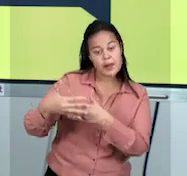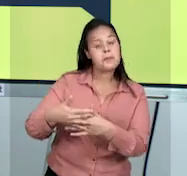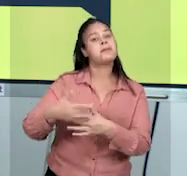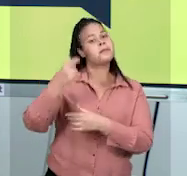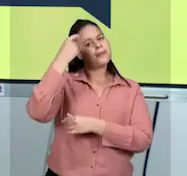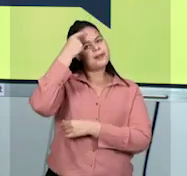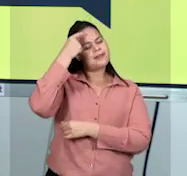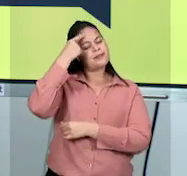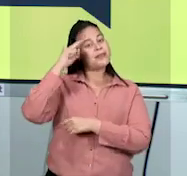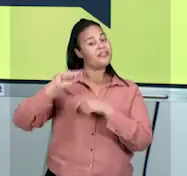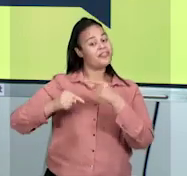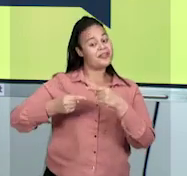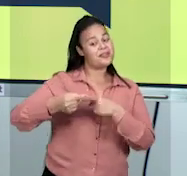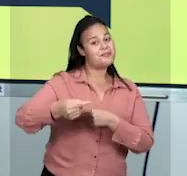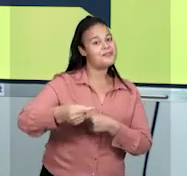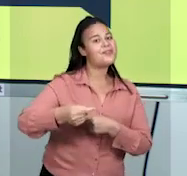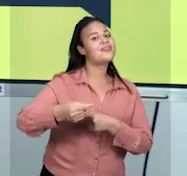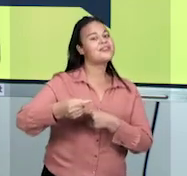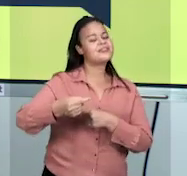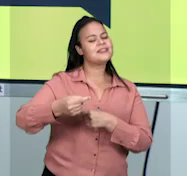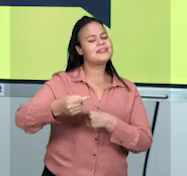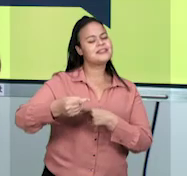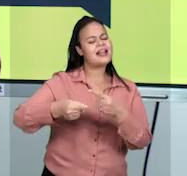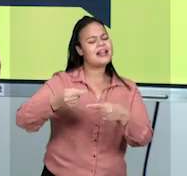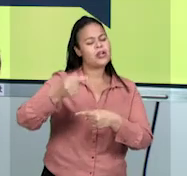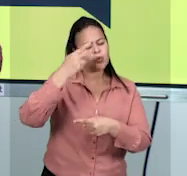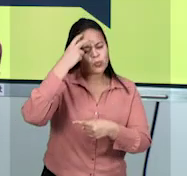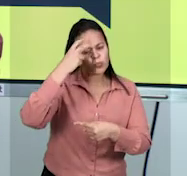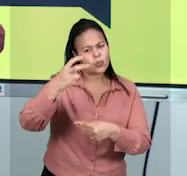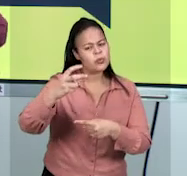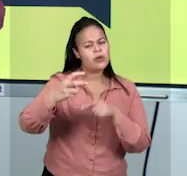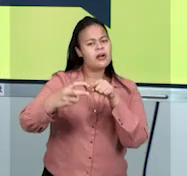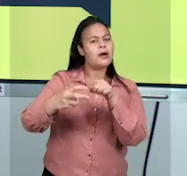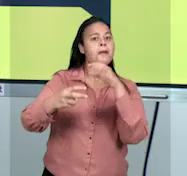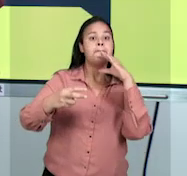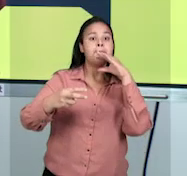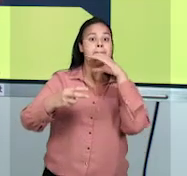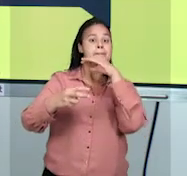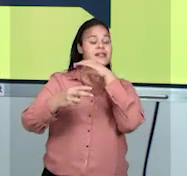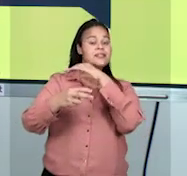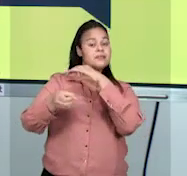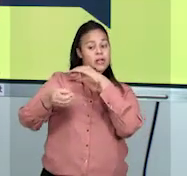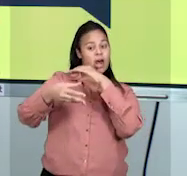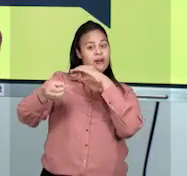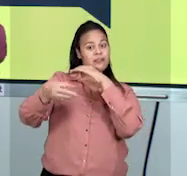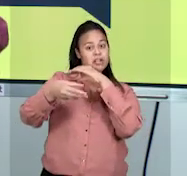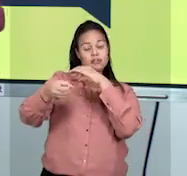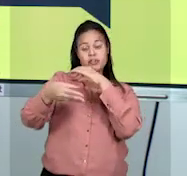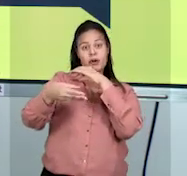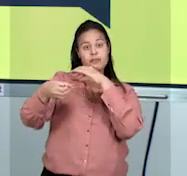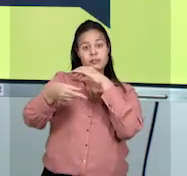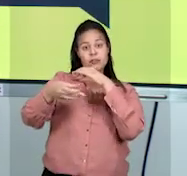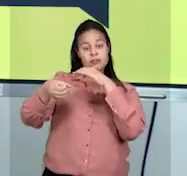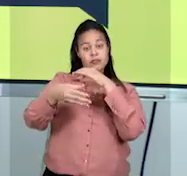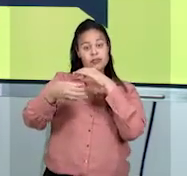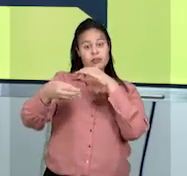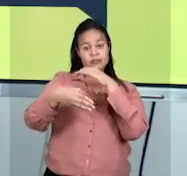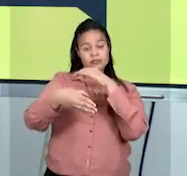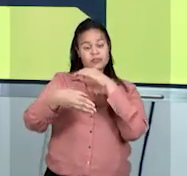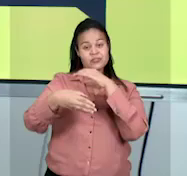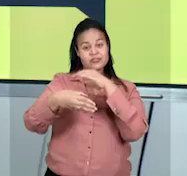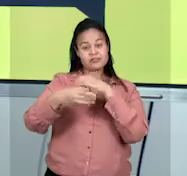ir para além dessa cultura, ou seja, perceber novas possibilidades de